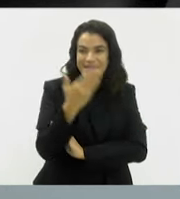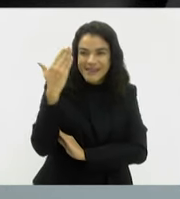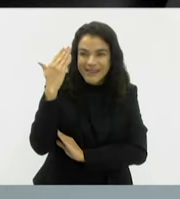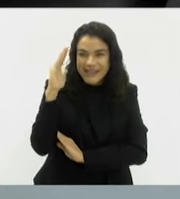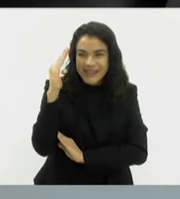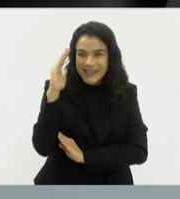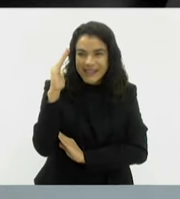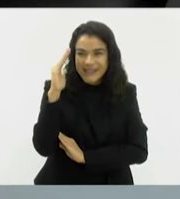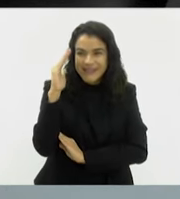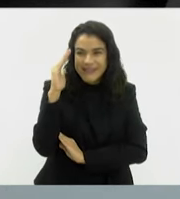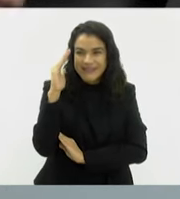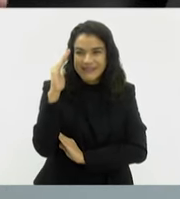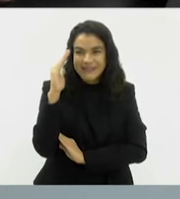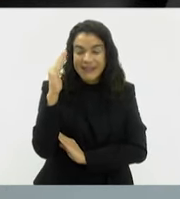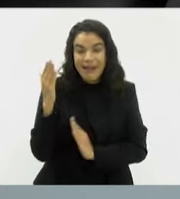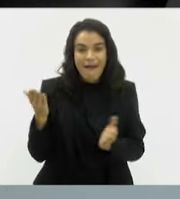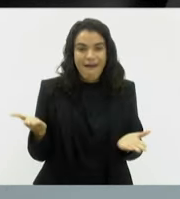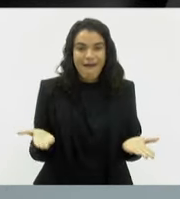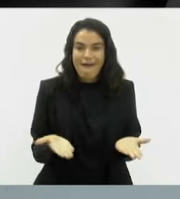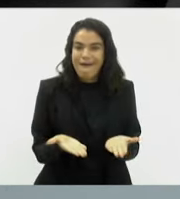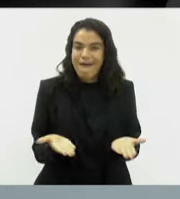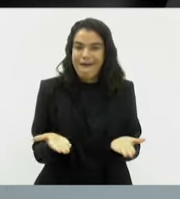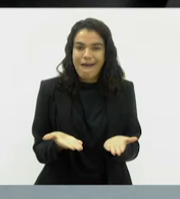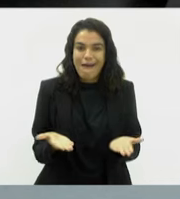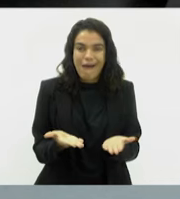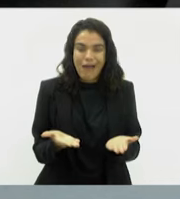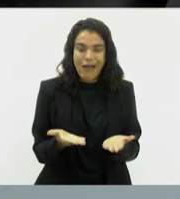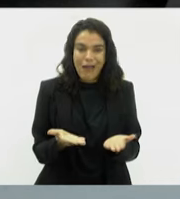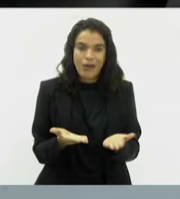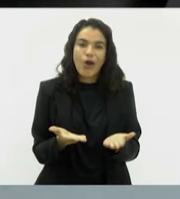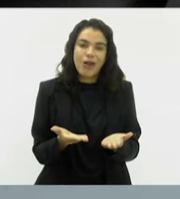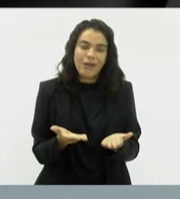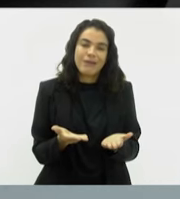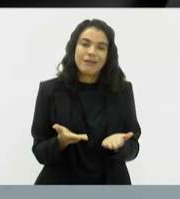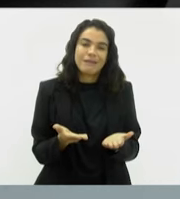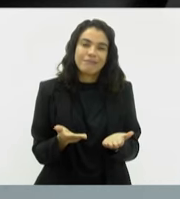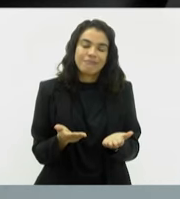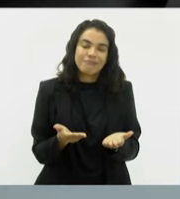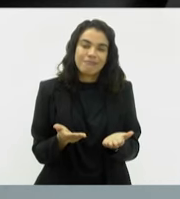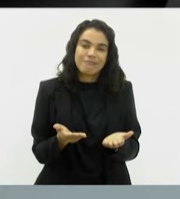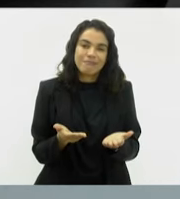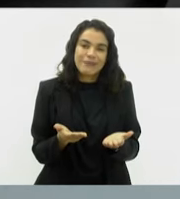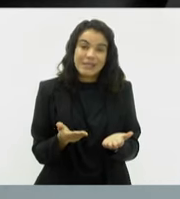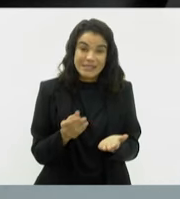entendendo? Então, agora, dá para tramitar o dono, mas se o dele virar lei,